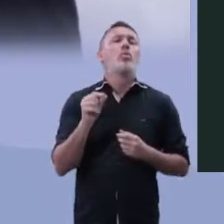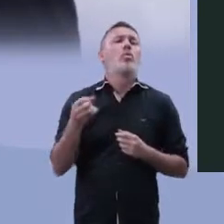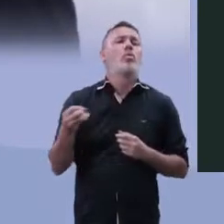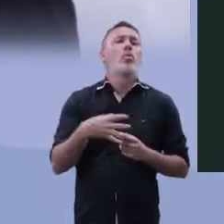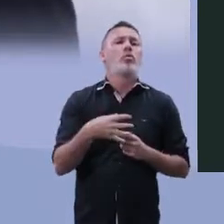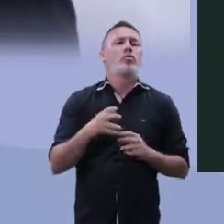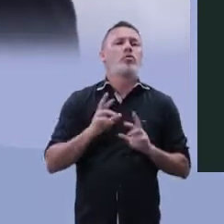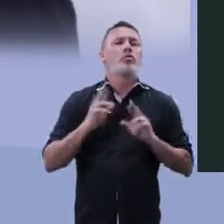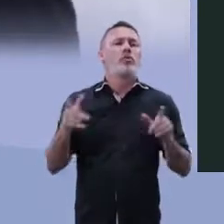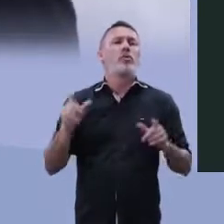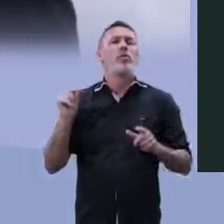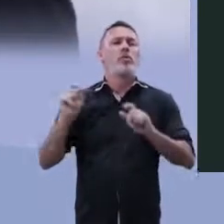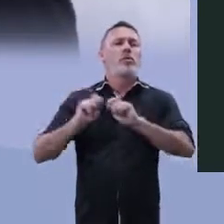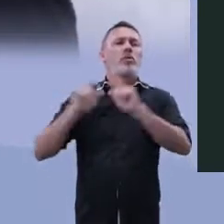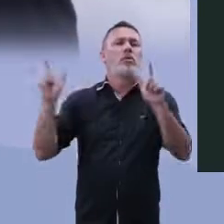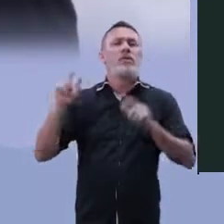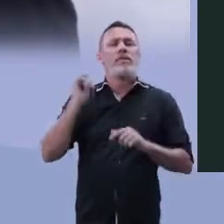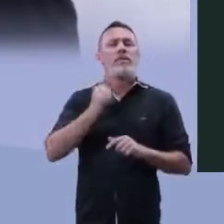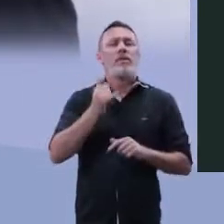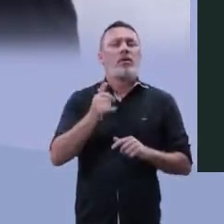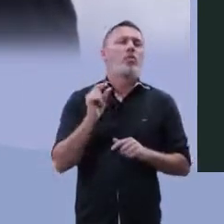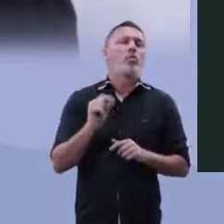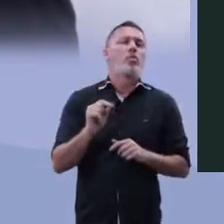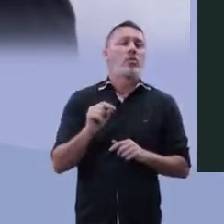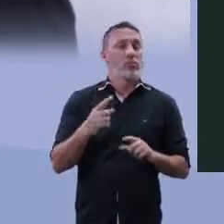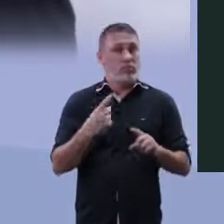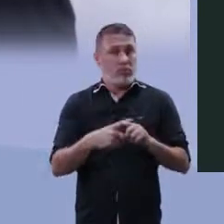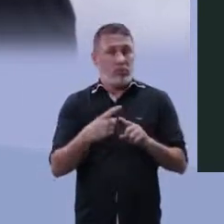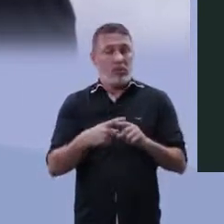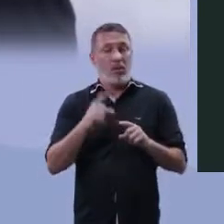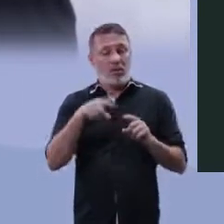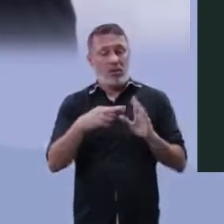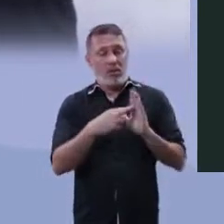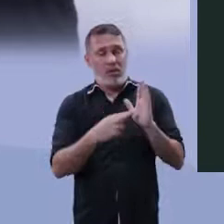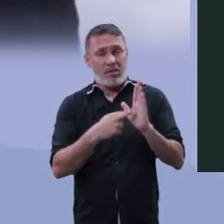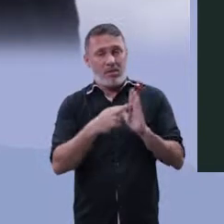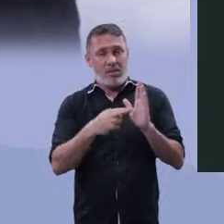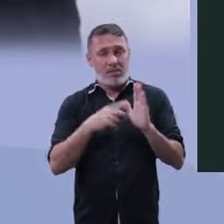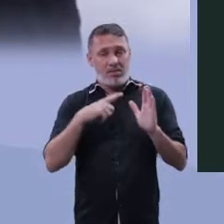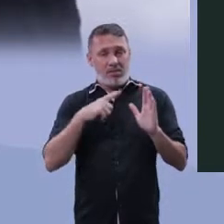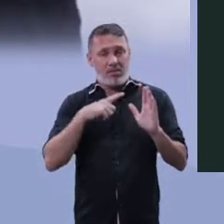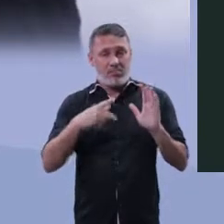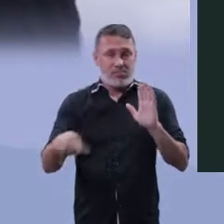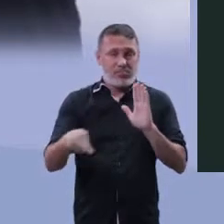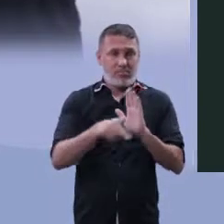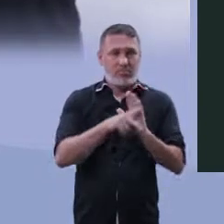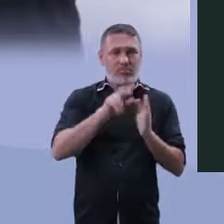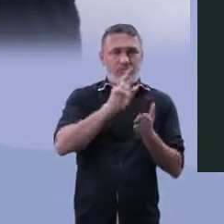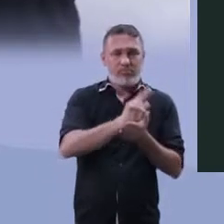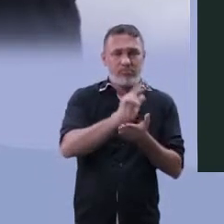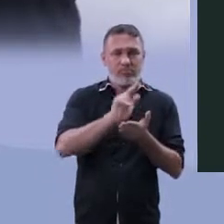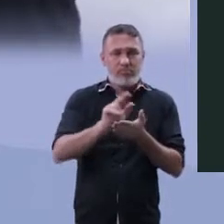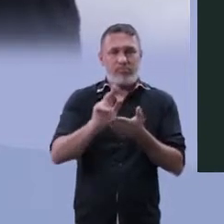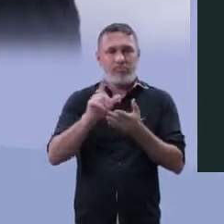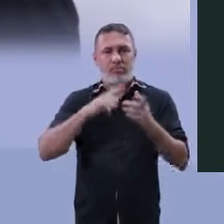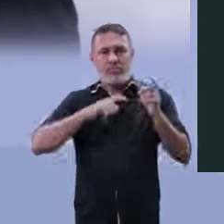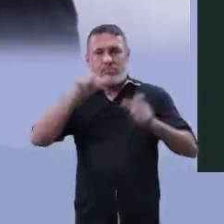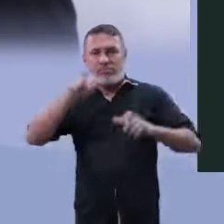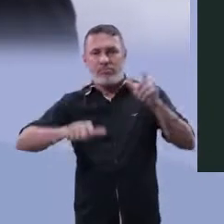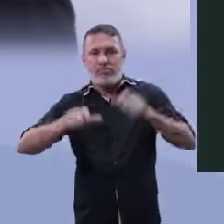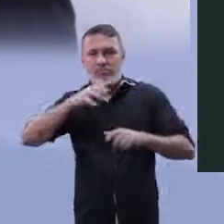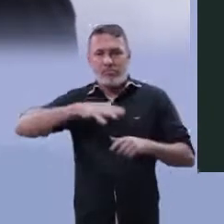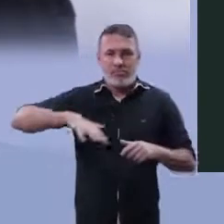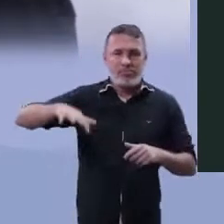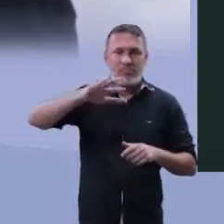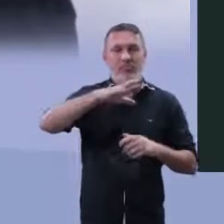você traz uma coisa nova, um elemento novo, um componente completamente novo. Né? Por quê?